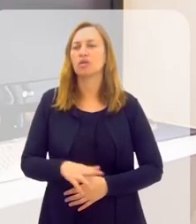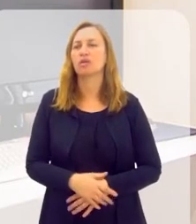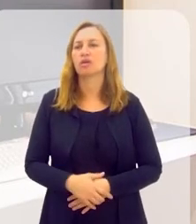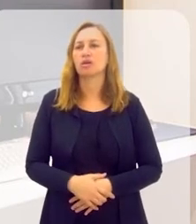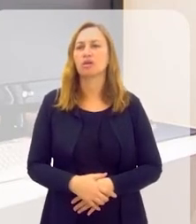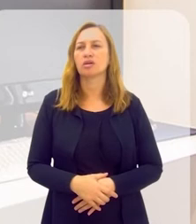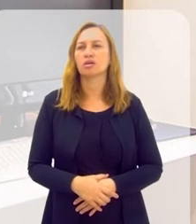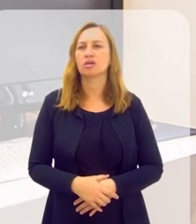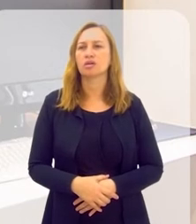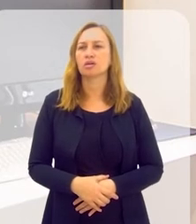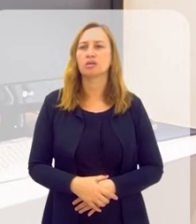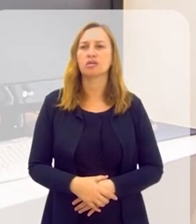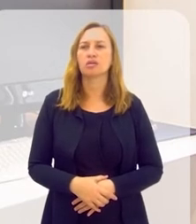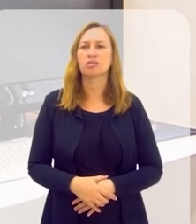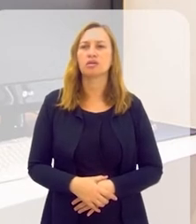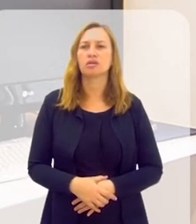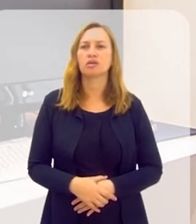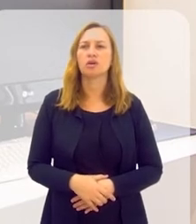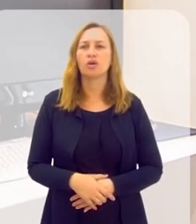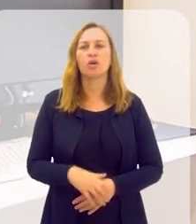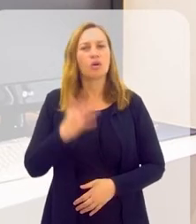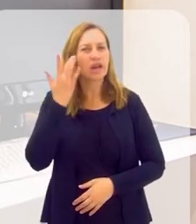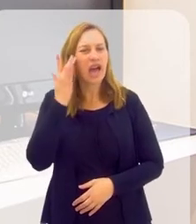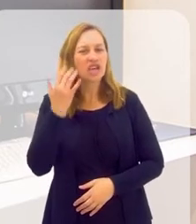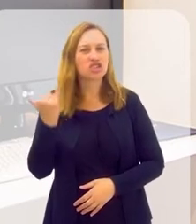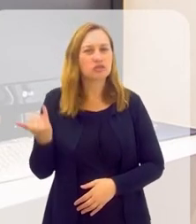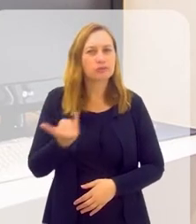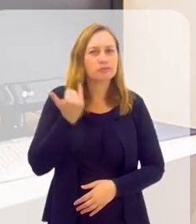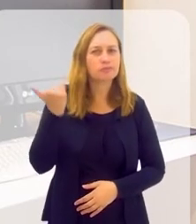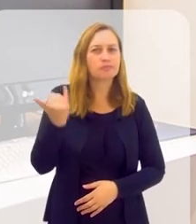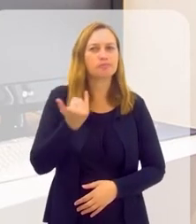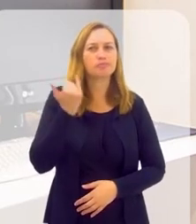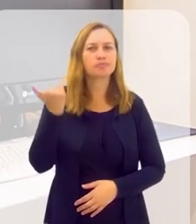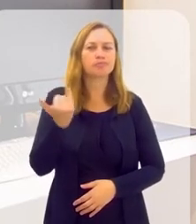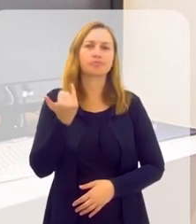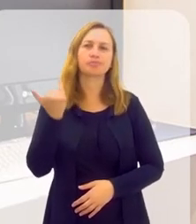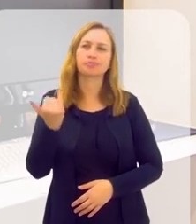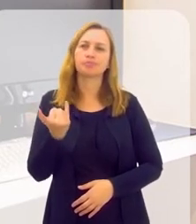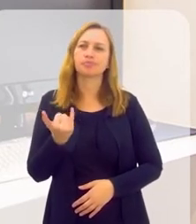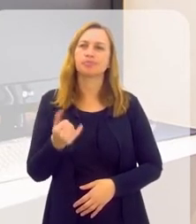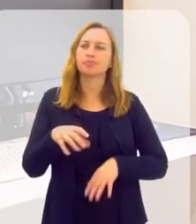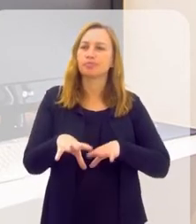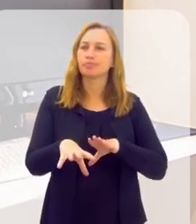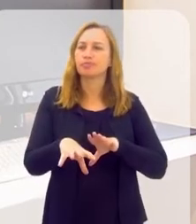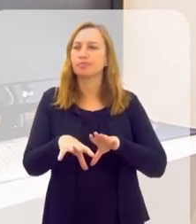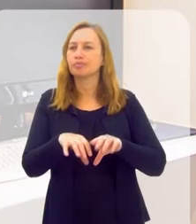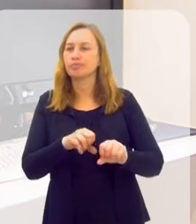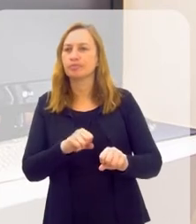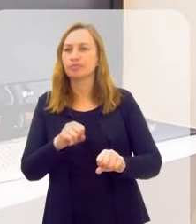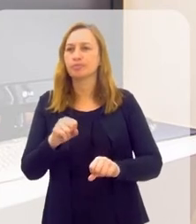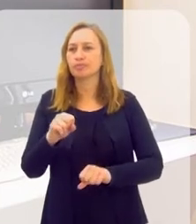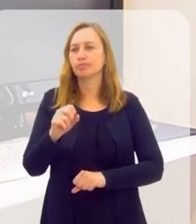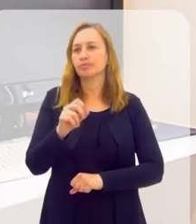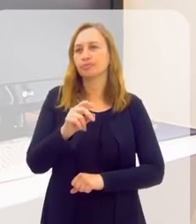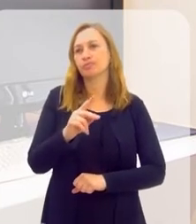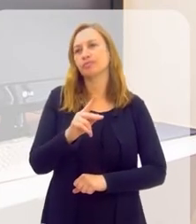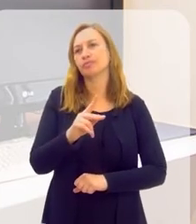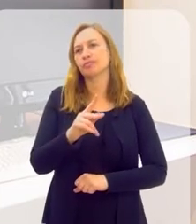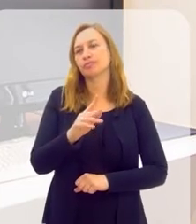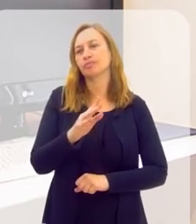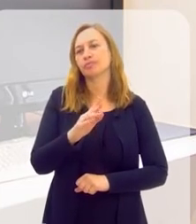mais amplo. Que você acha da importância de formar professores